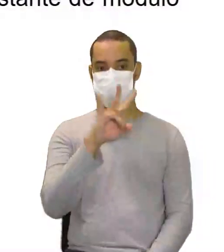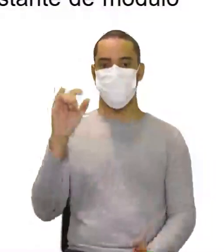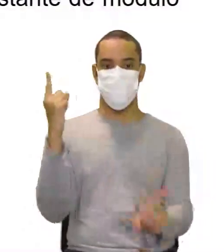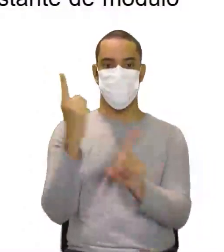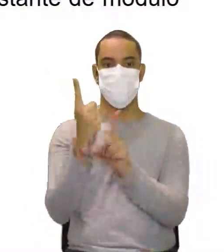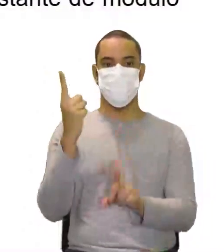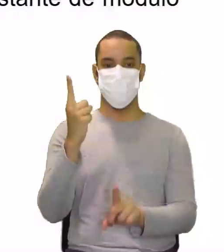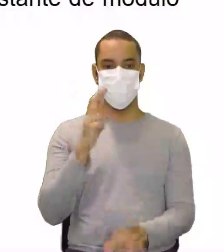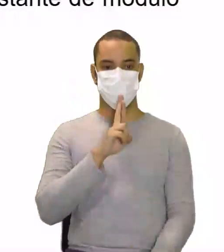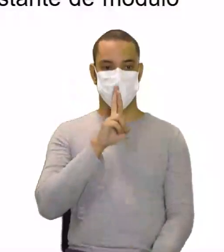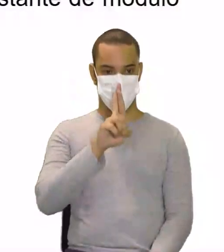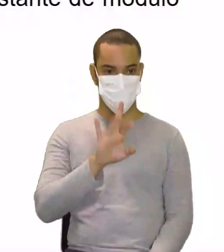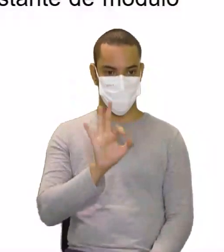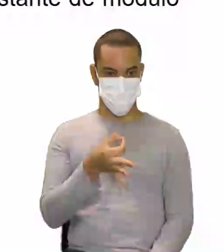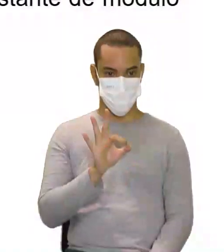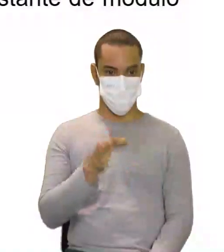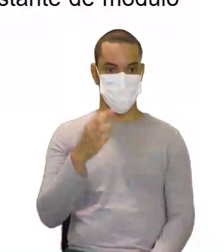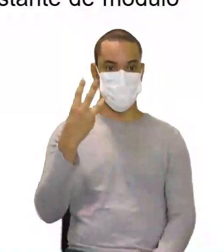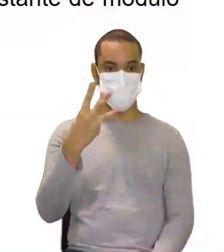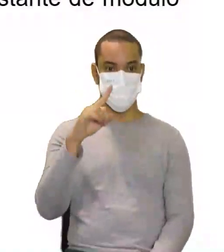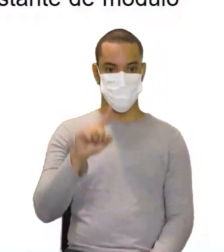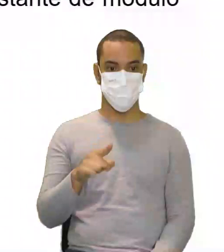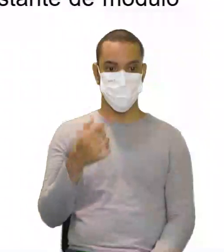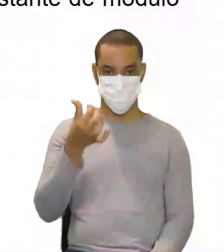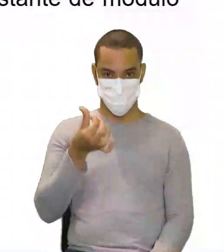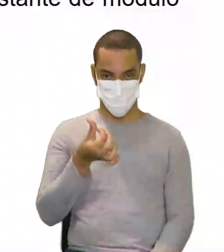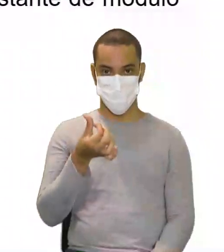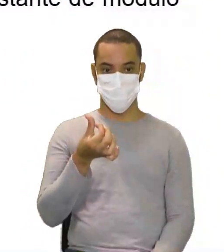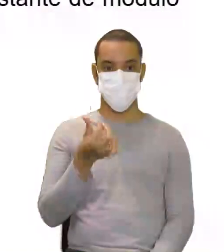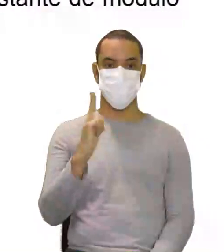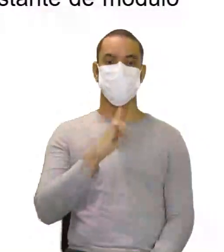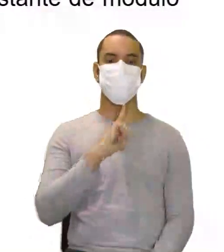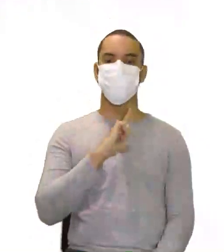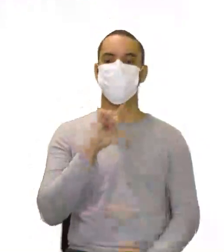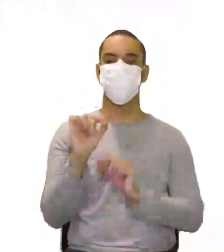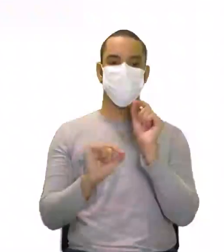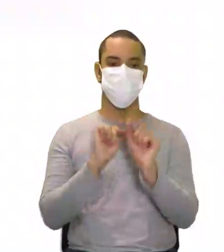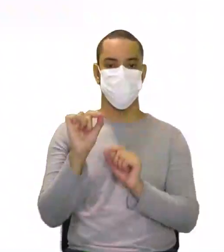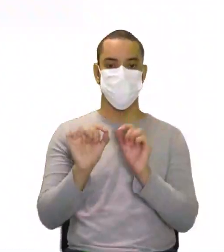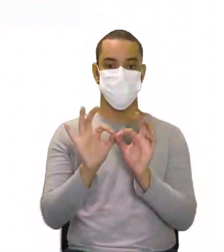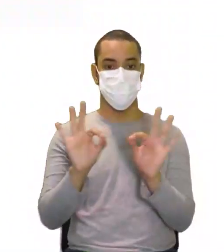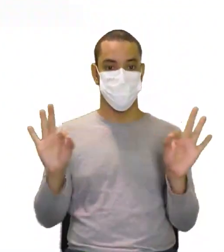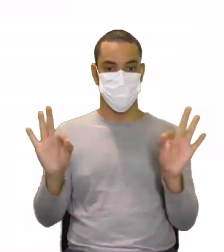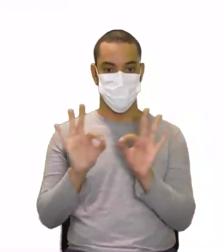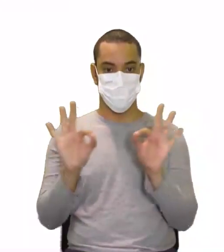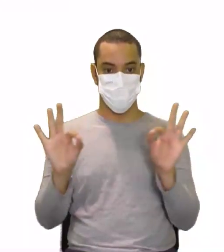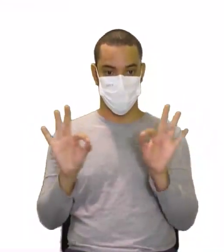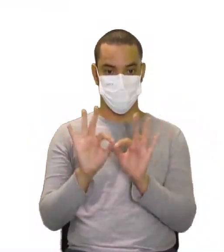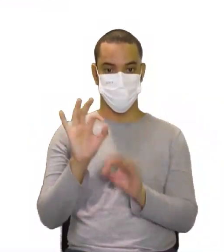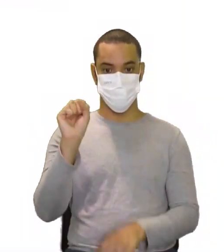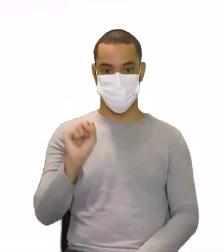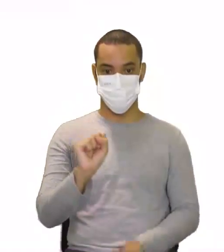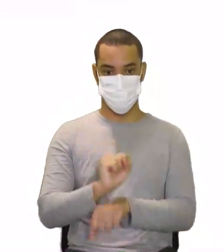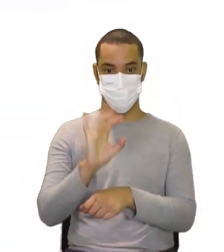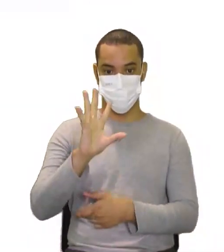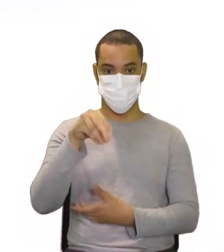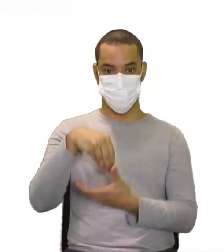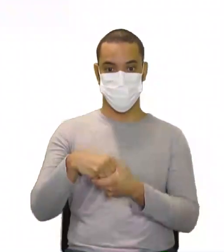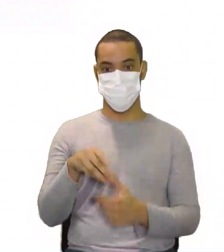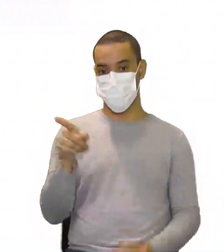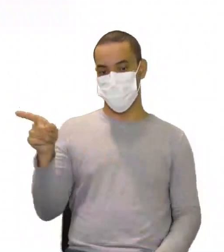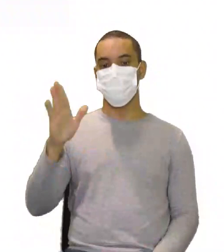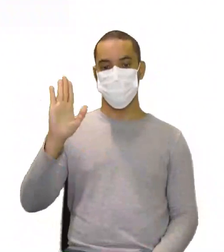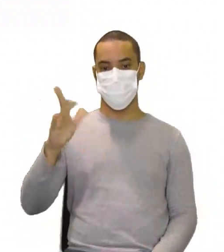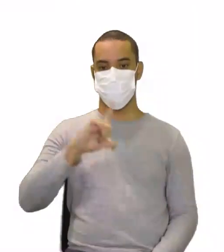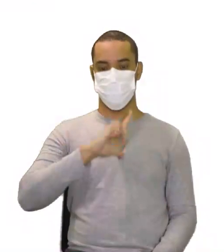valor lá, ó. 3,6. Aí você vai ter o quê? Em metros por segundo. Tá aqui, ó.